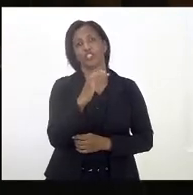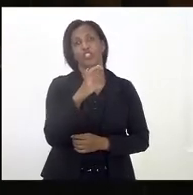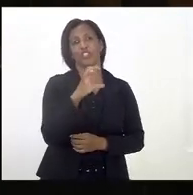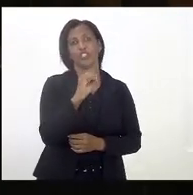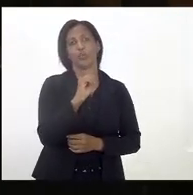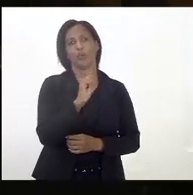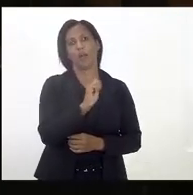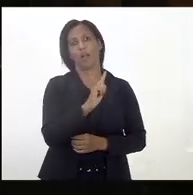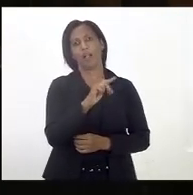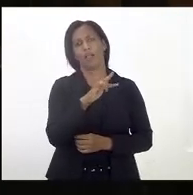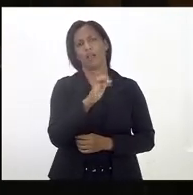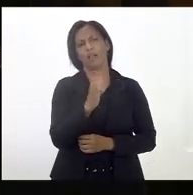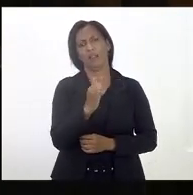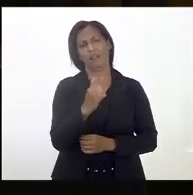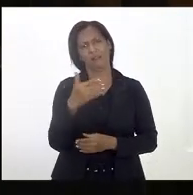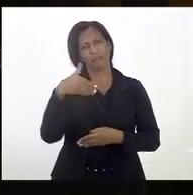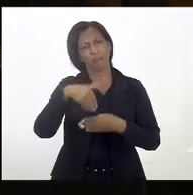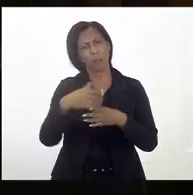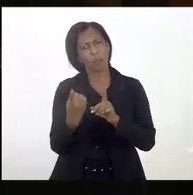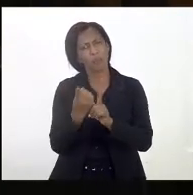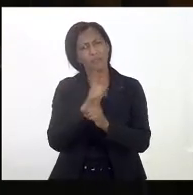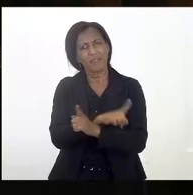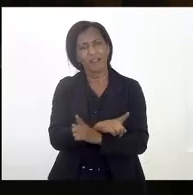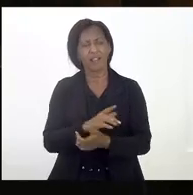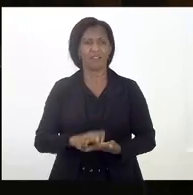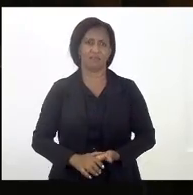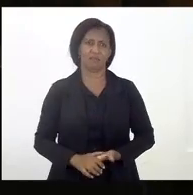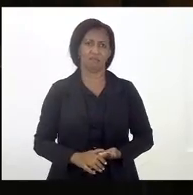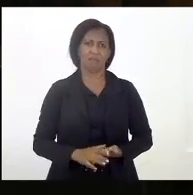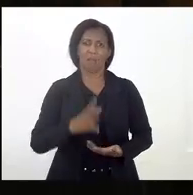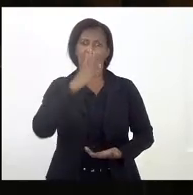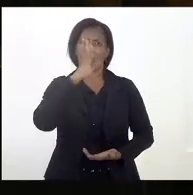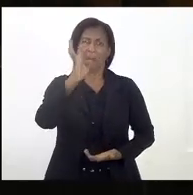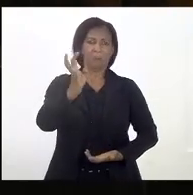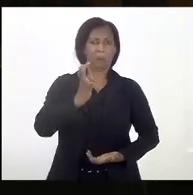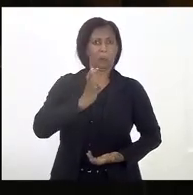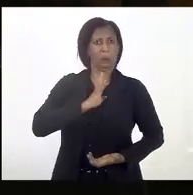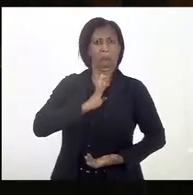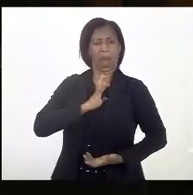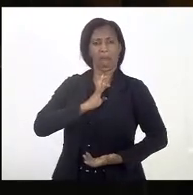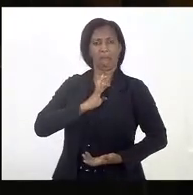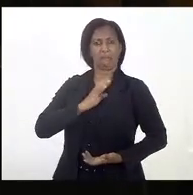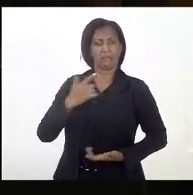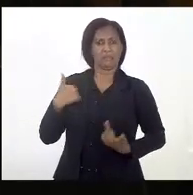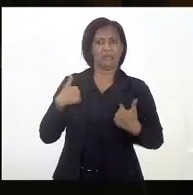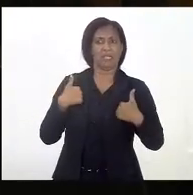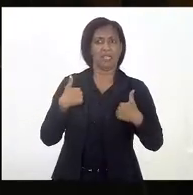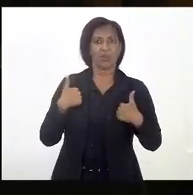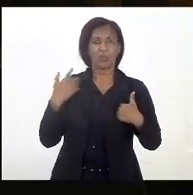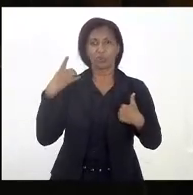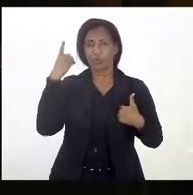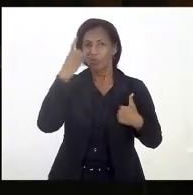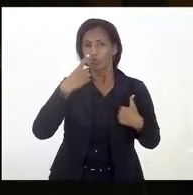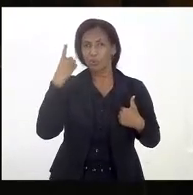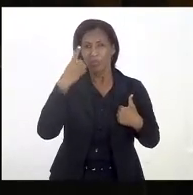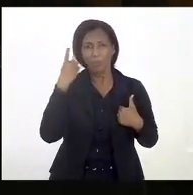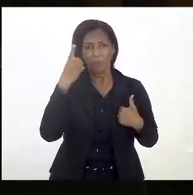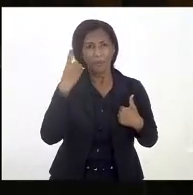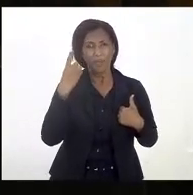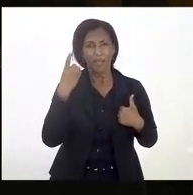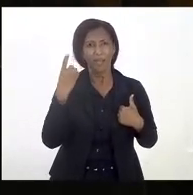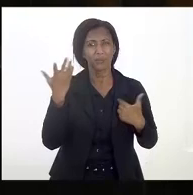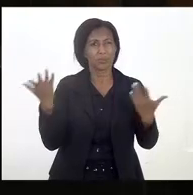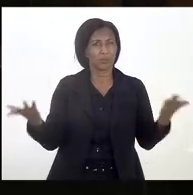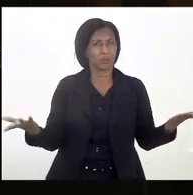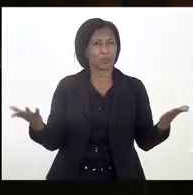defendendo uma posição contrária mas infelizmente nos acusam de radicalismo Eu sou um dos deputados mais combativos seu